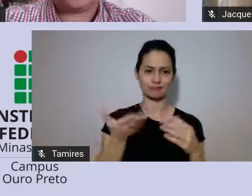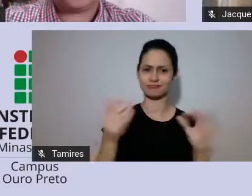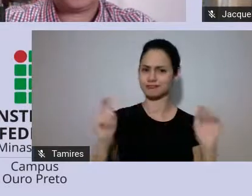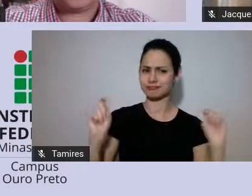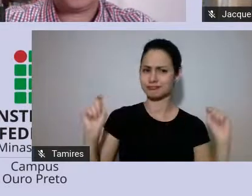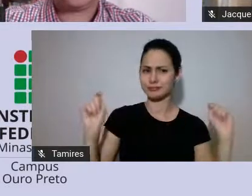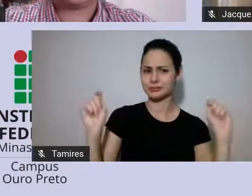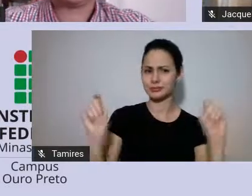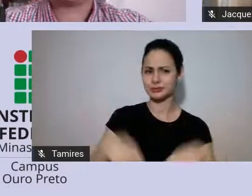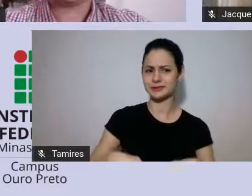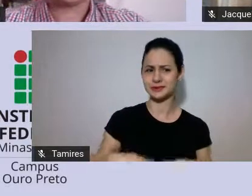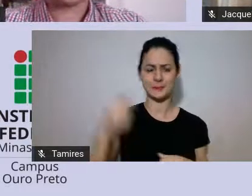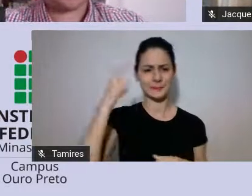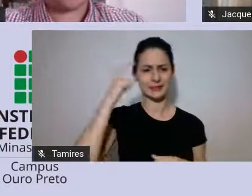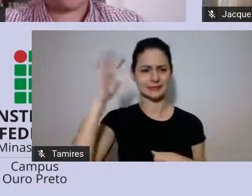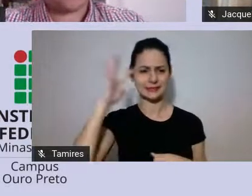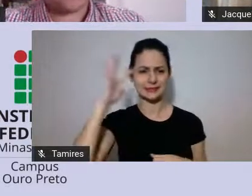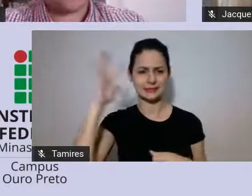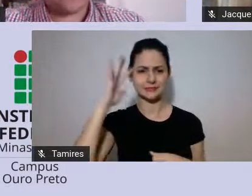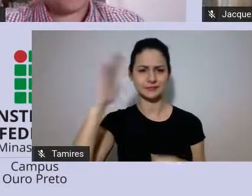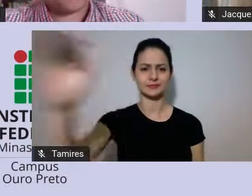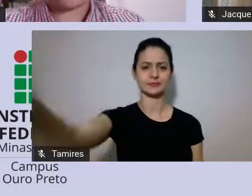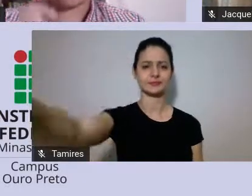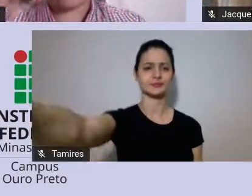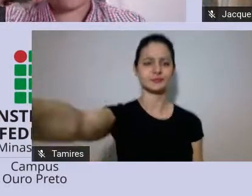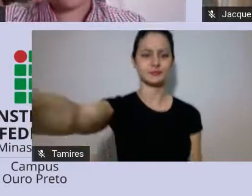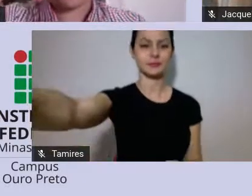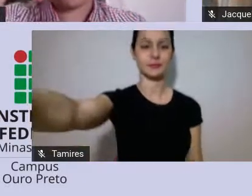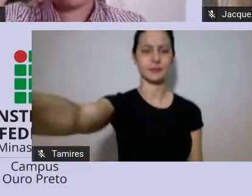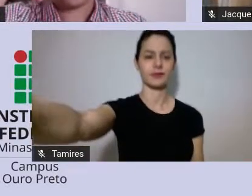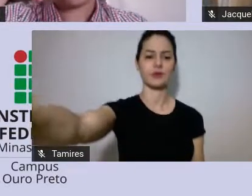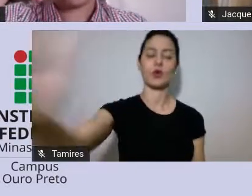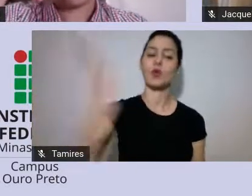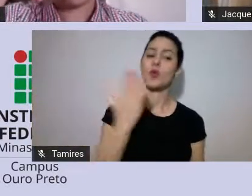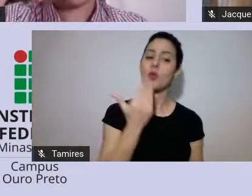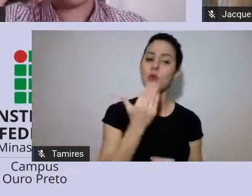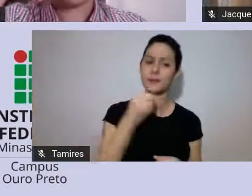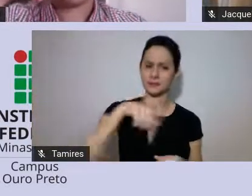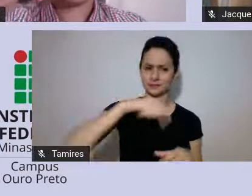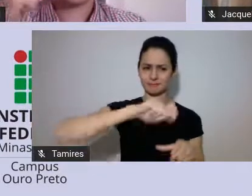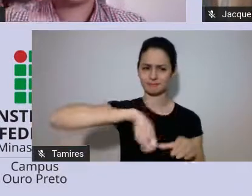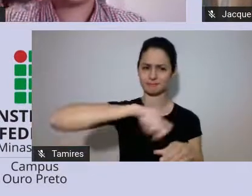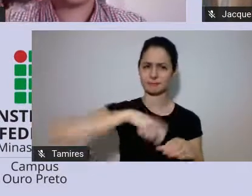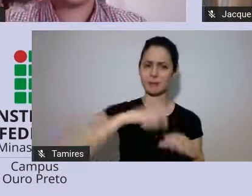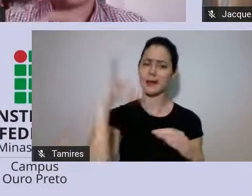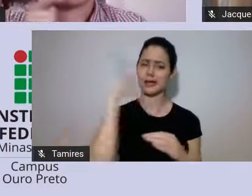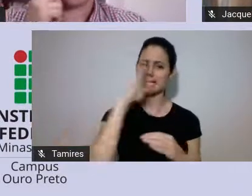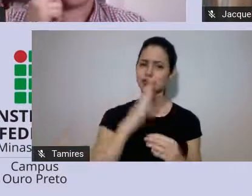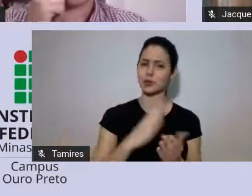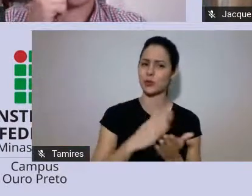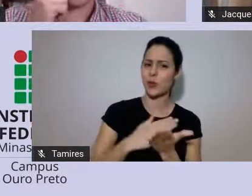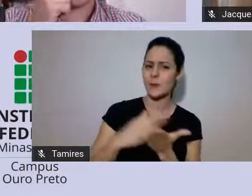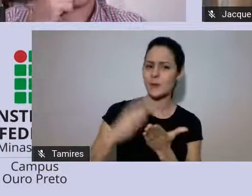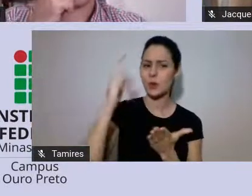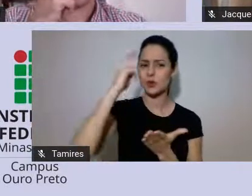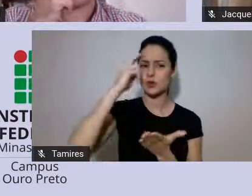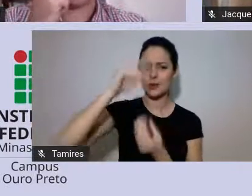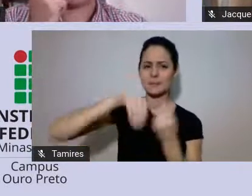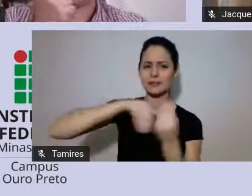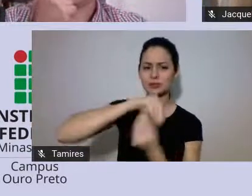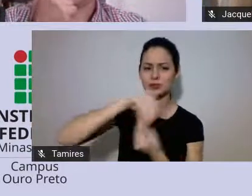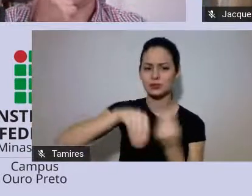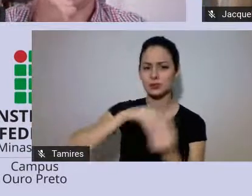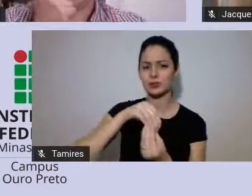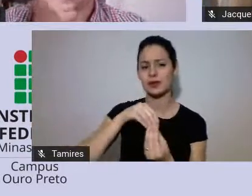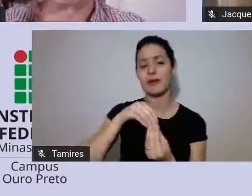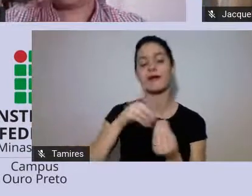possível pensar com a alimentação brasileira como esse misto de culturas? A minha primeira resposta é sim e